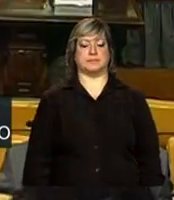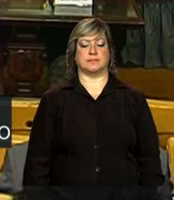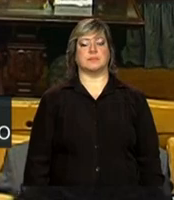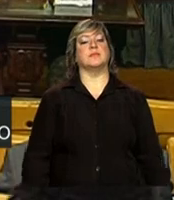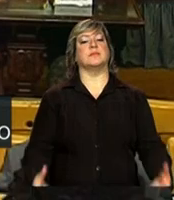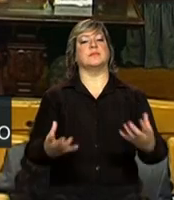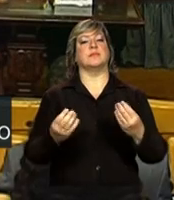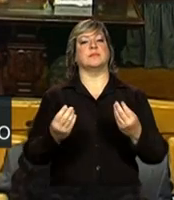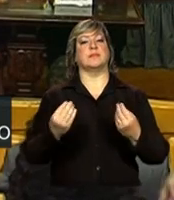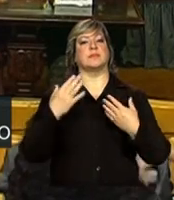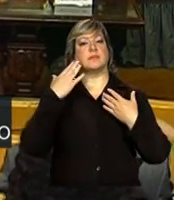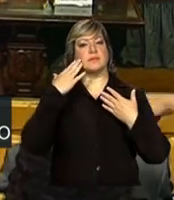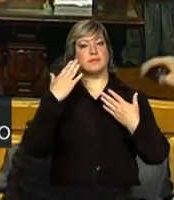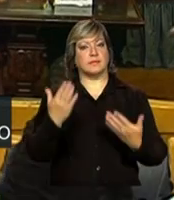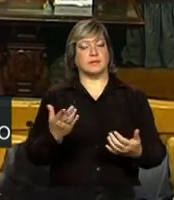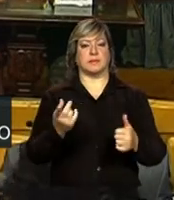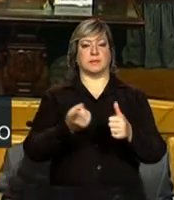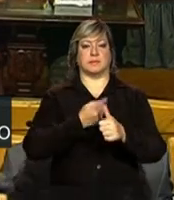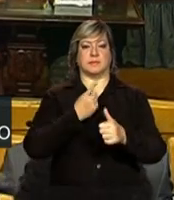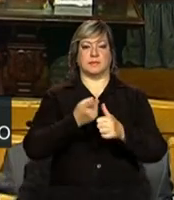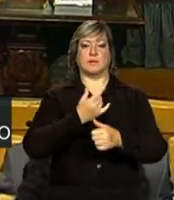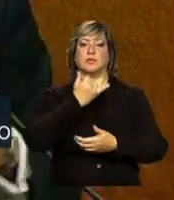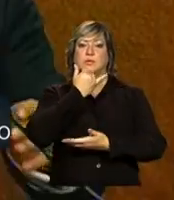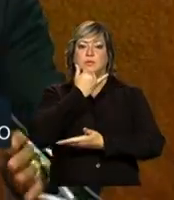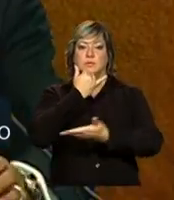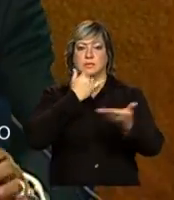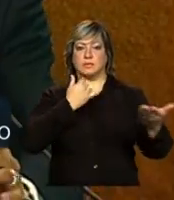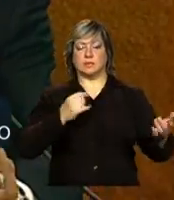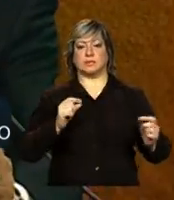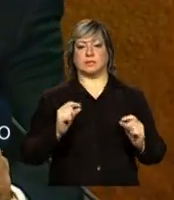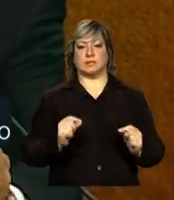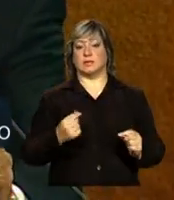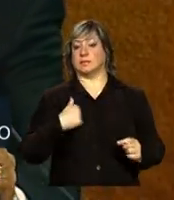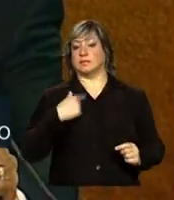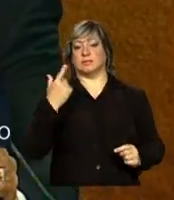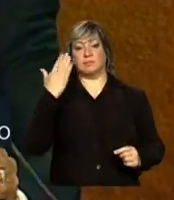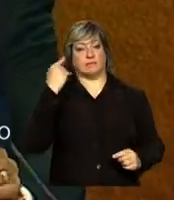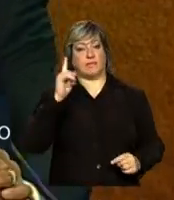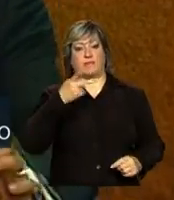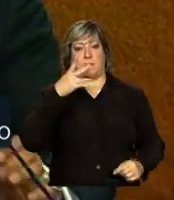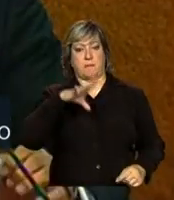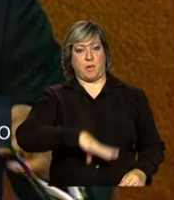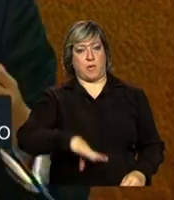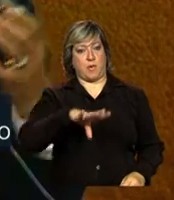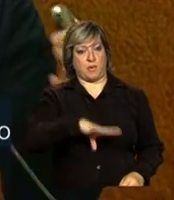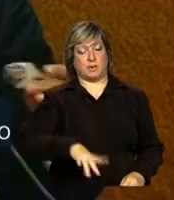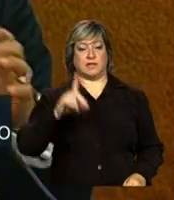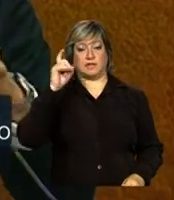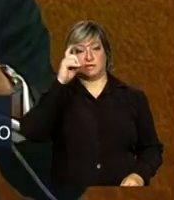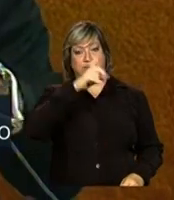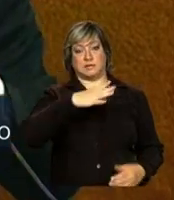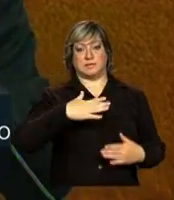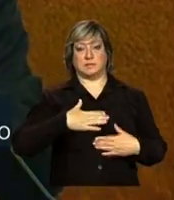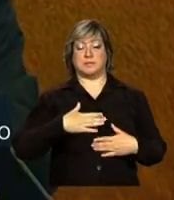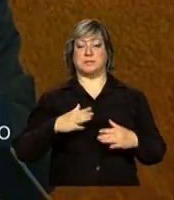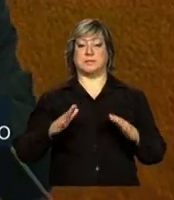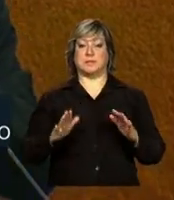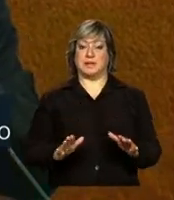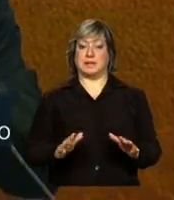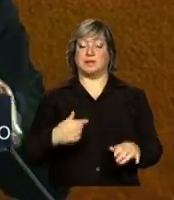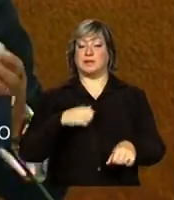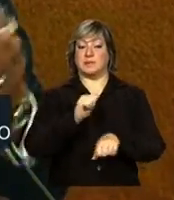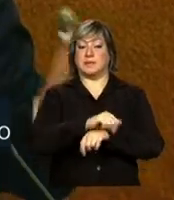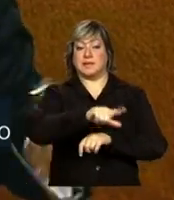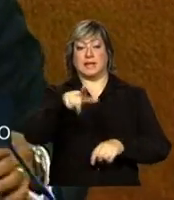daas ugar não ha en portugués es un idioma muy difícil para m peroo que me